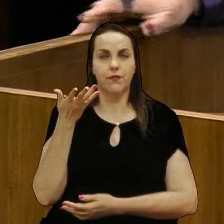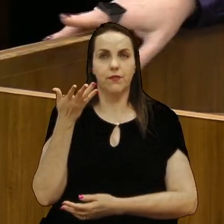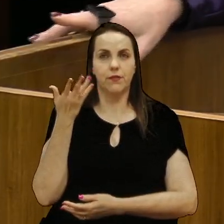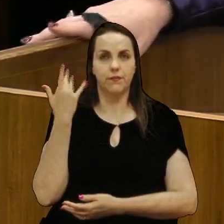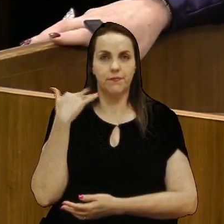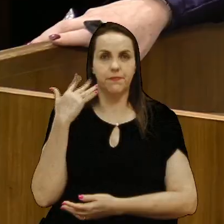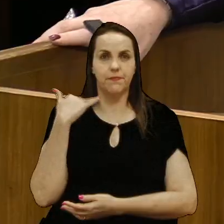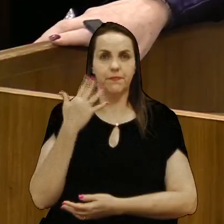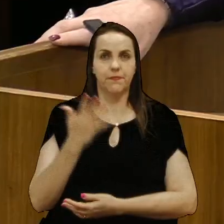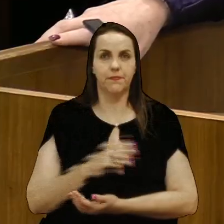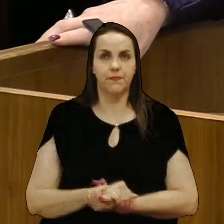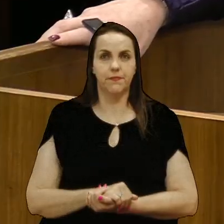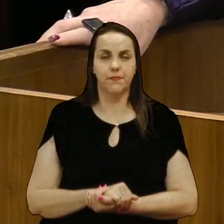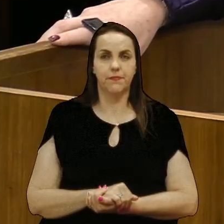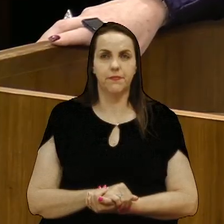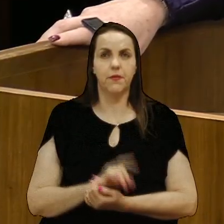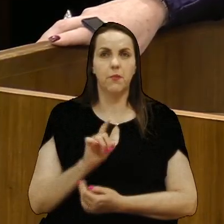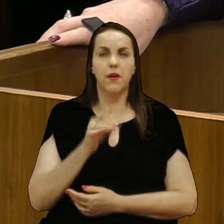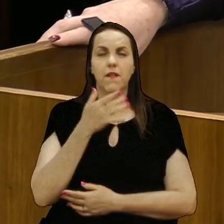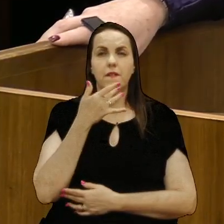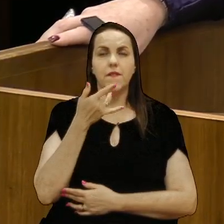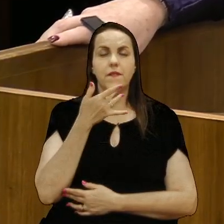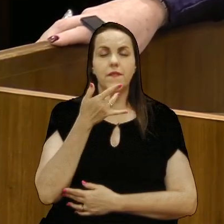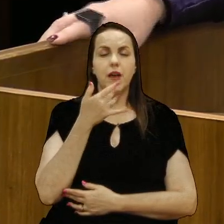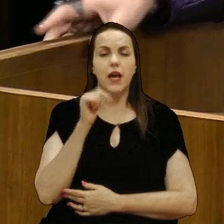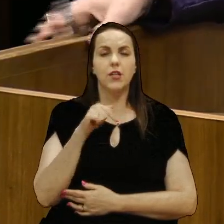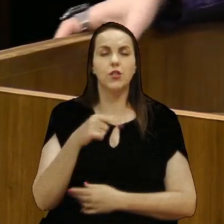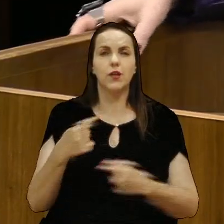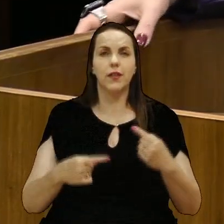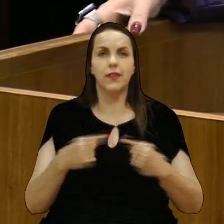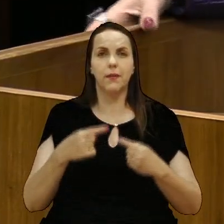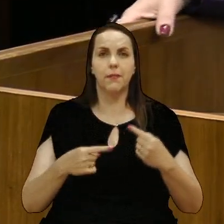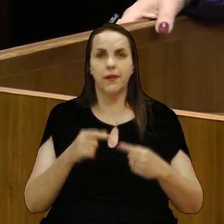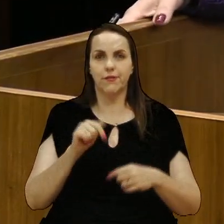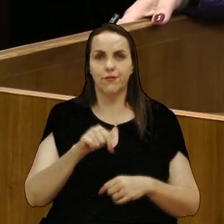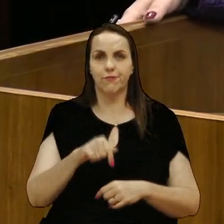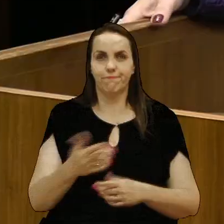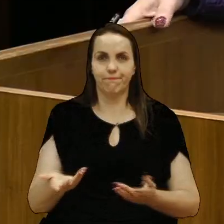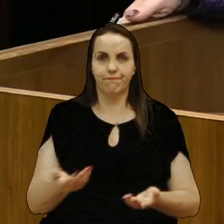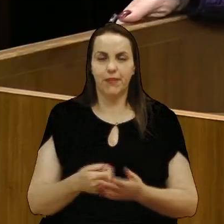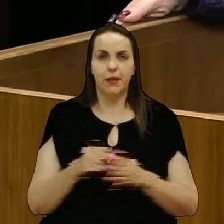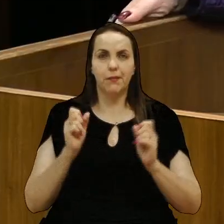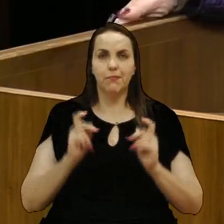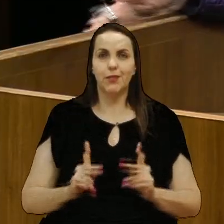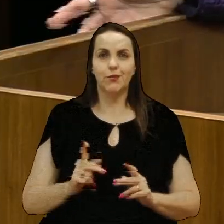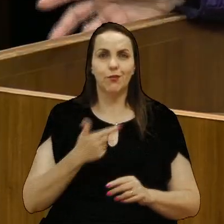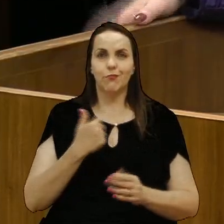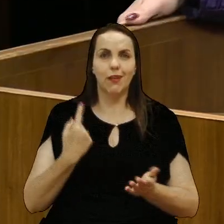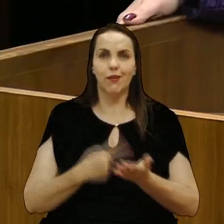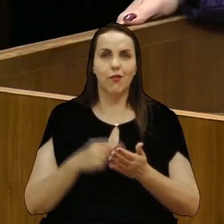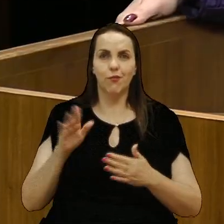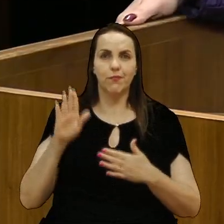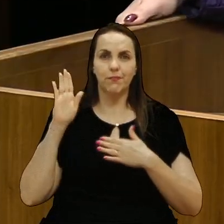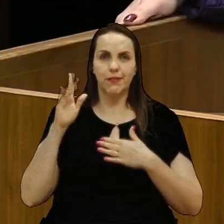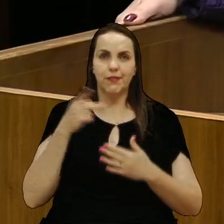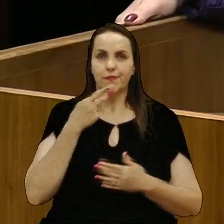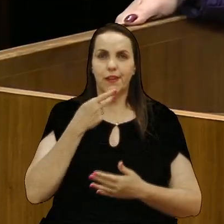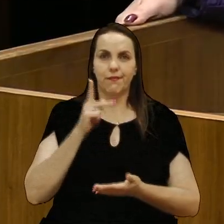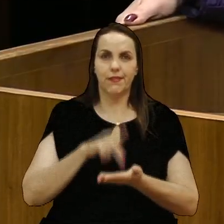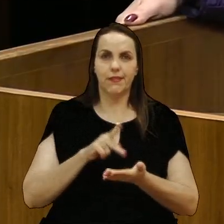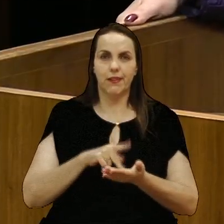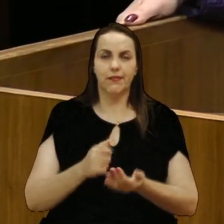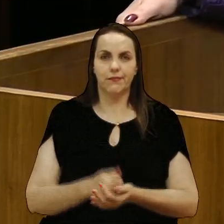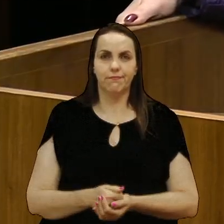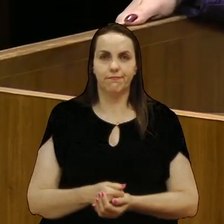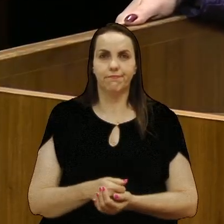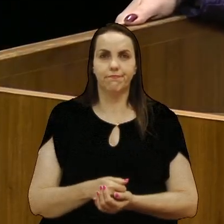sabe, está ficando fácil os debates aqui, quando as pessoas não têm compromisso com a verdade. Eu